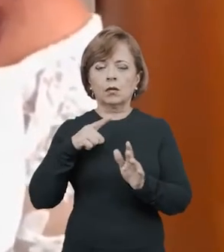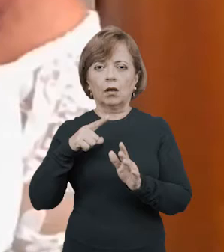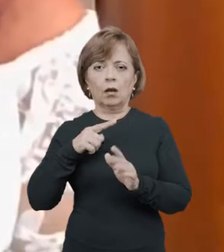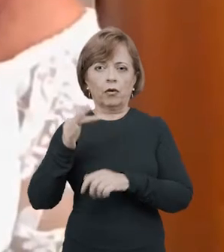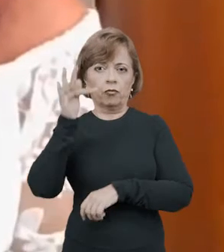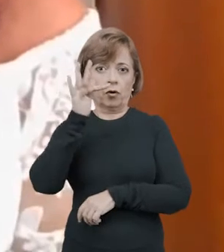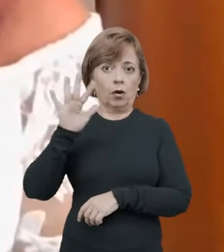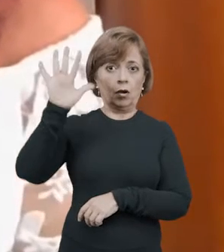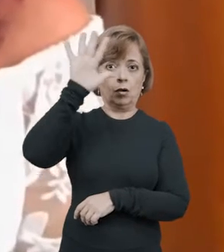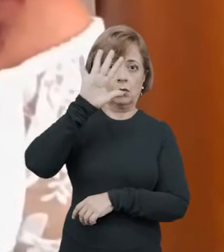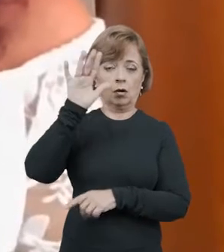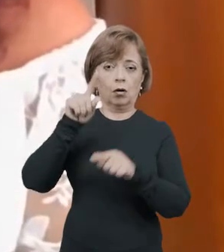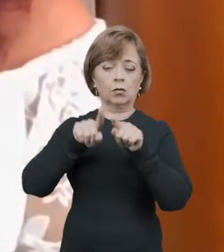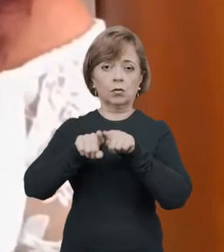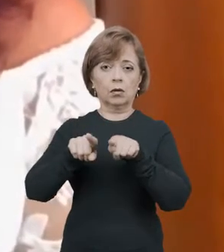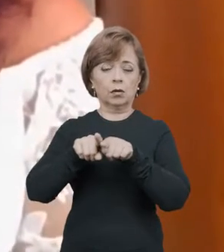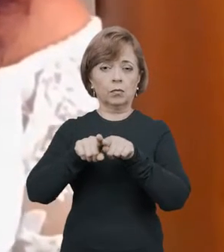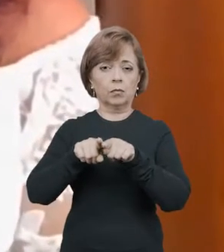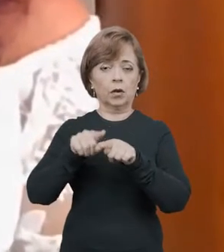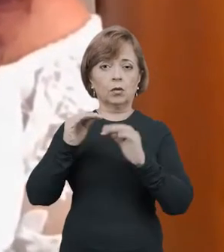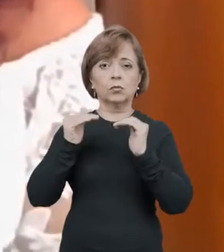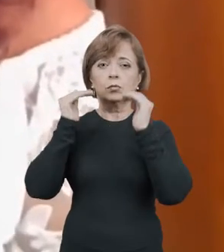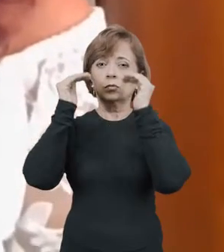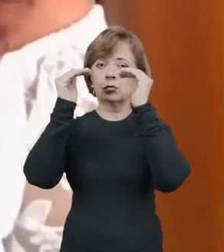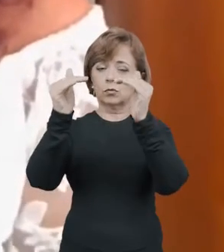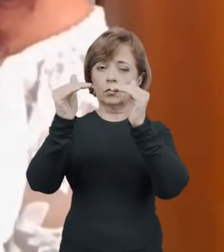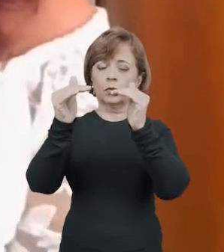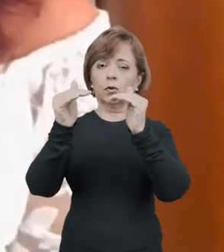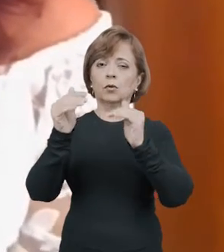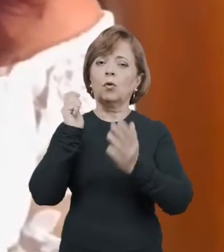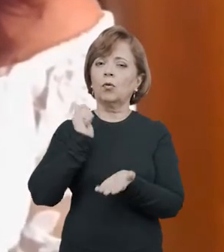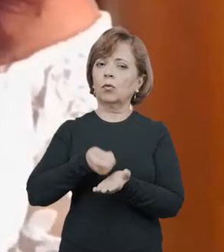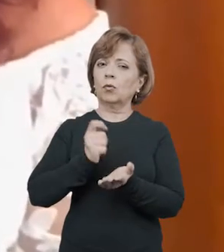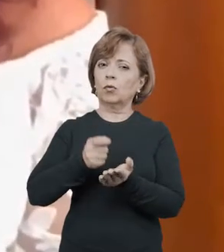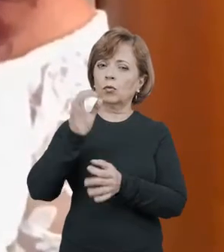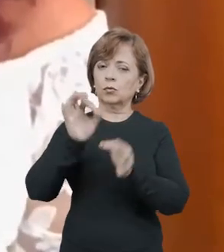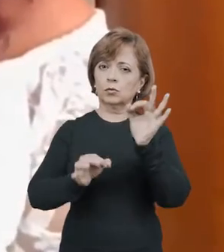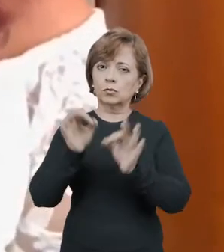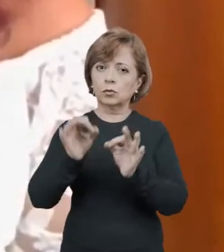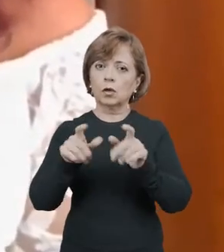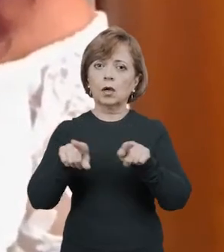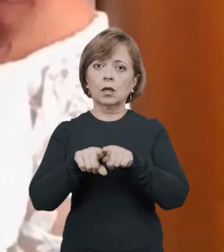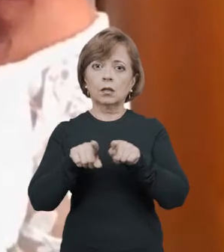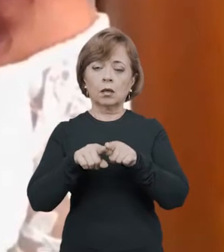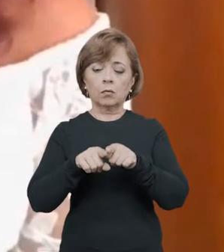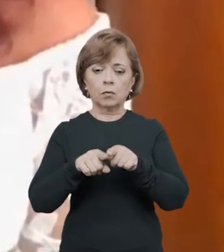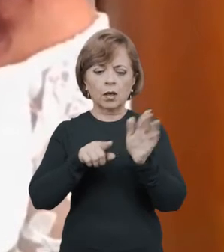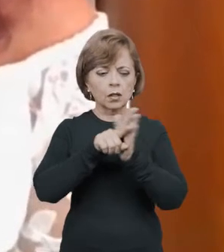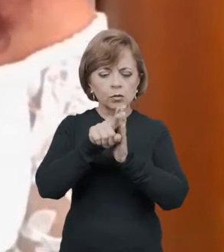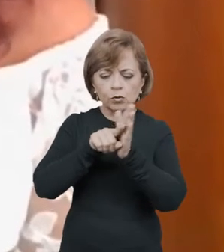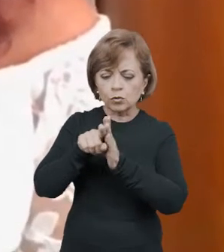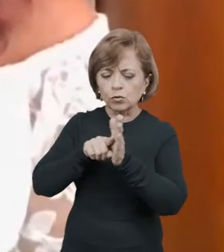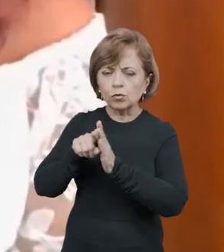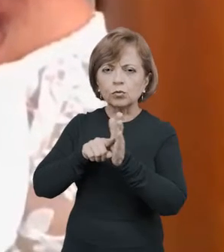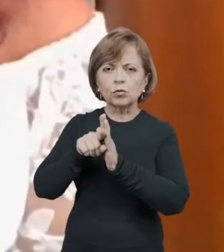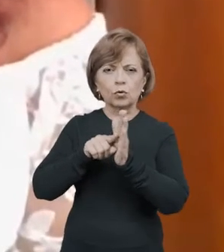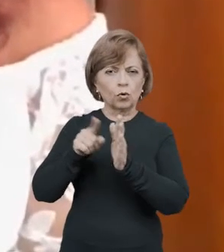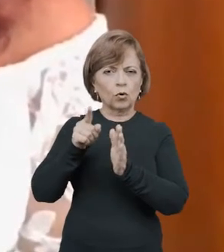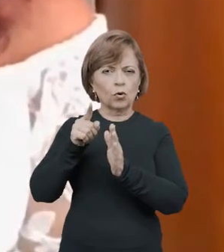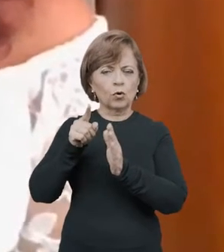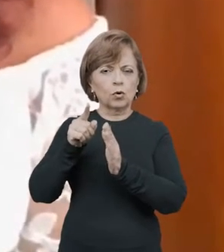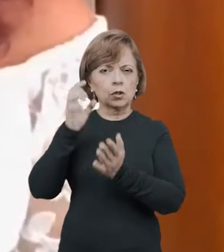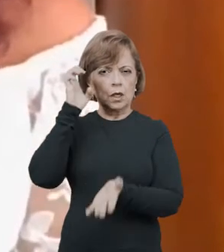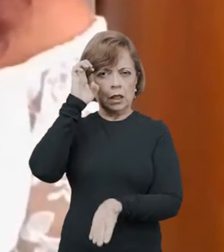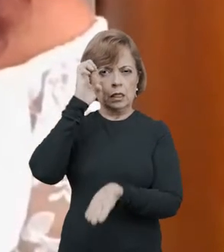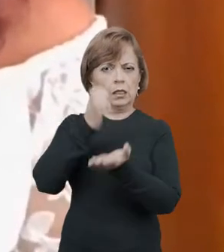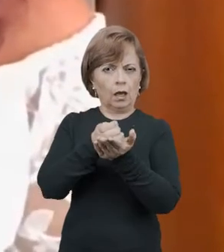Federal quanto no âmbito do Superior Tribunal de Justiça. Desenvolve, então, estudos também visando a formulação de teses jurídicas em matéria